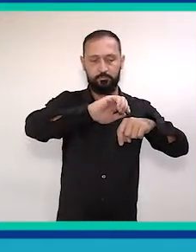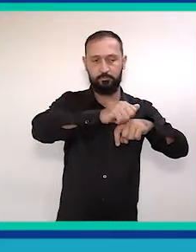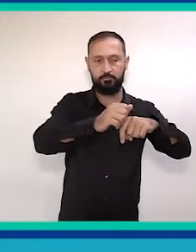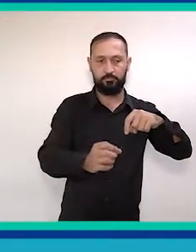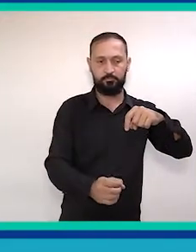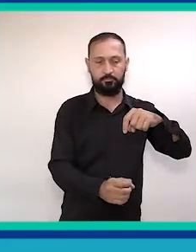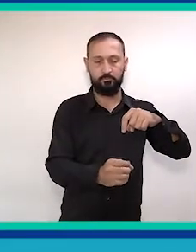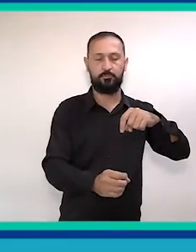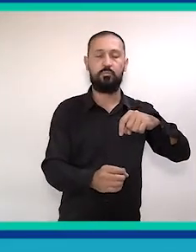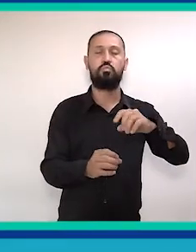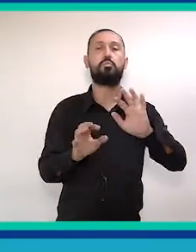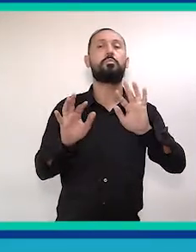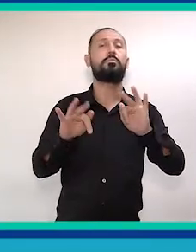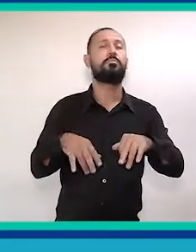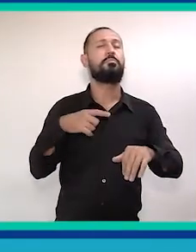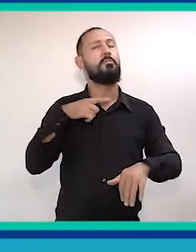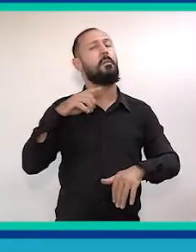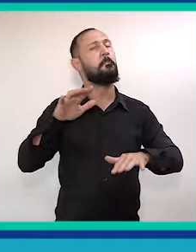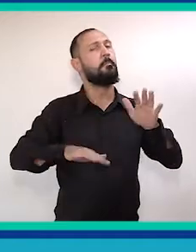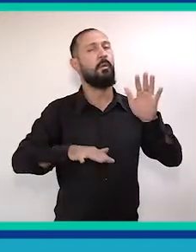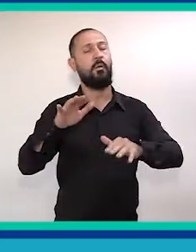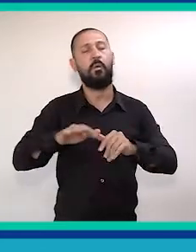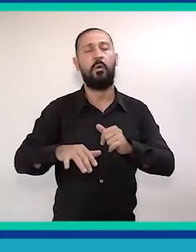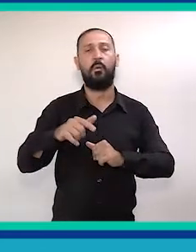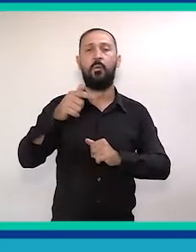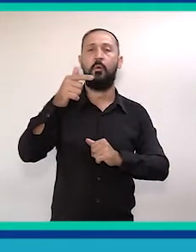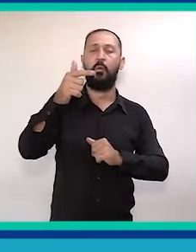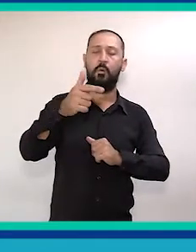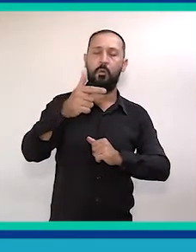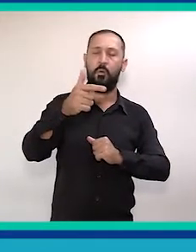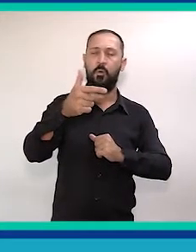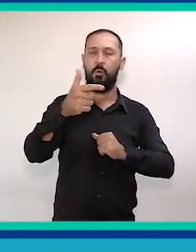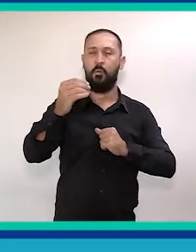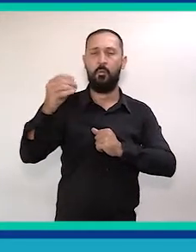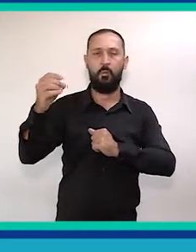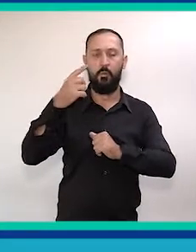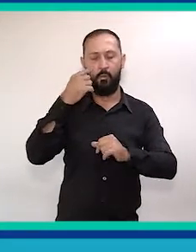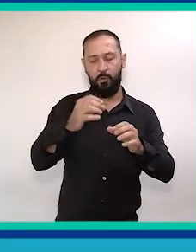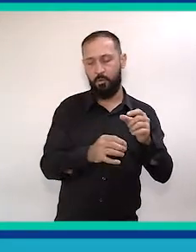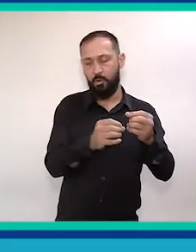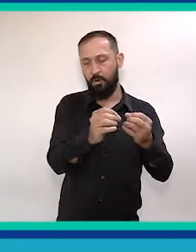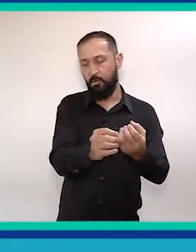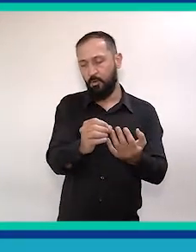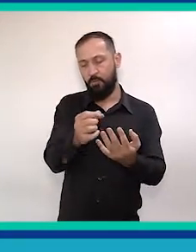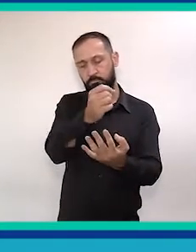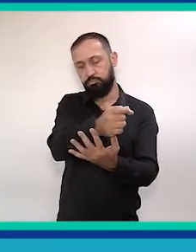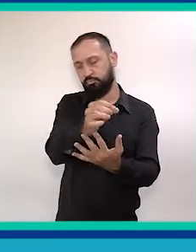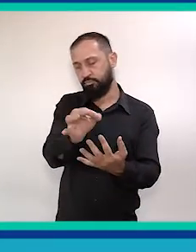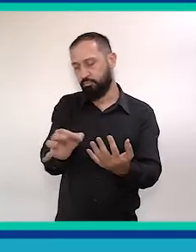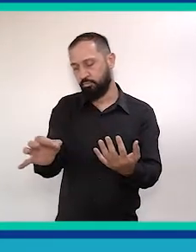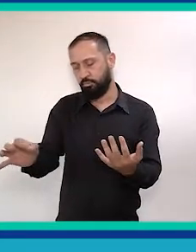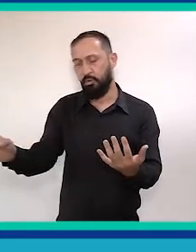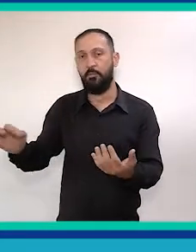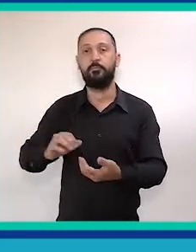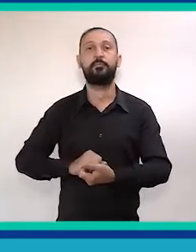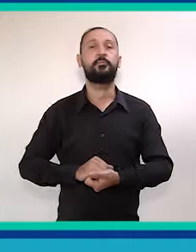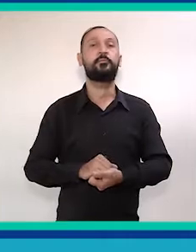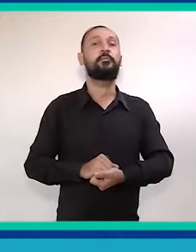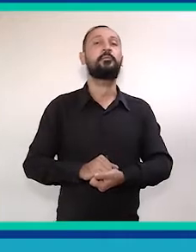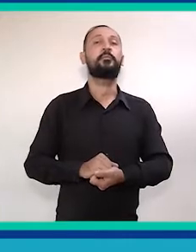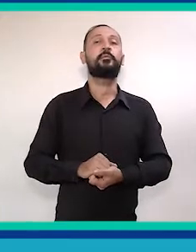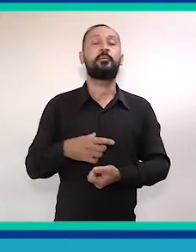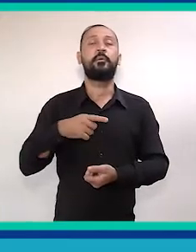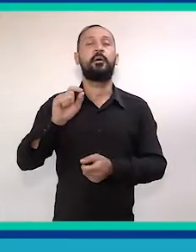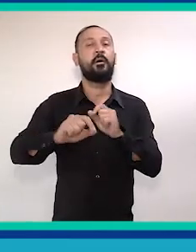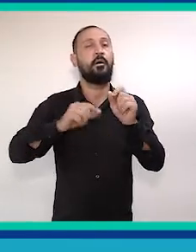tubinhos, e no final de todo o protocolo, eu vou ter aproximadamente 200 tubinhos, cada um com 1,5 ml. E aí,